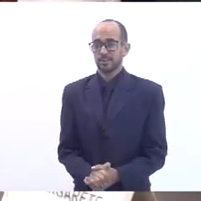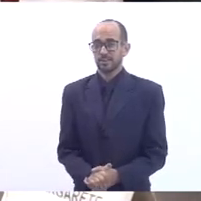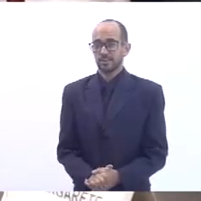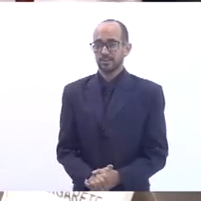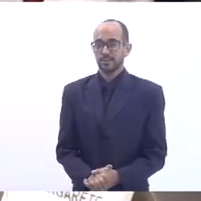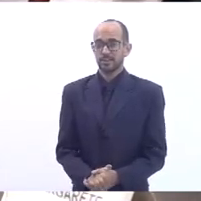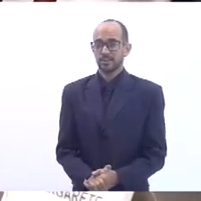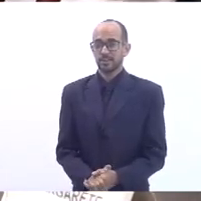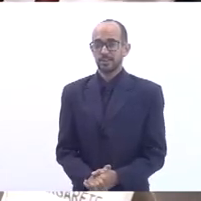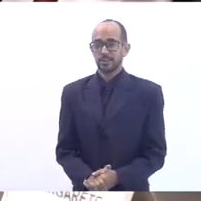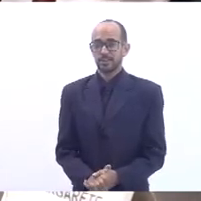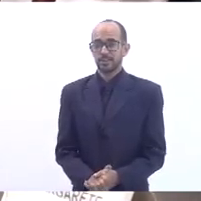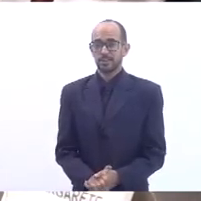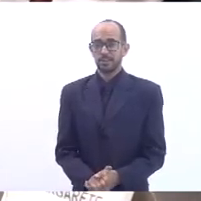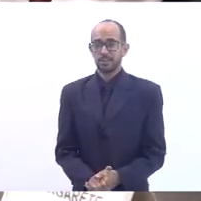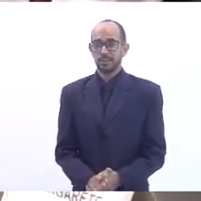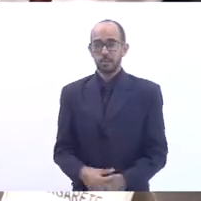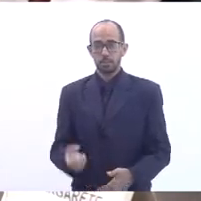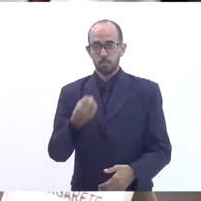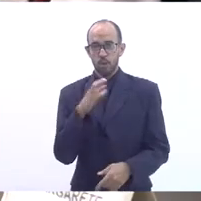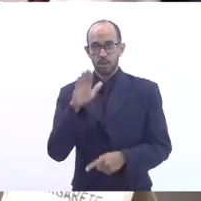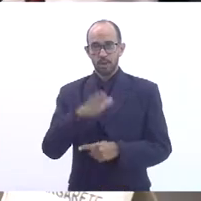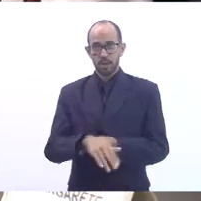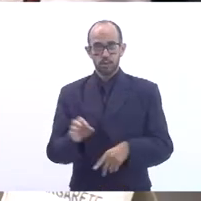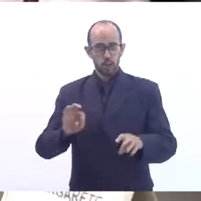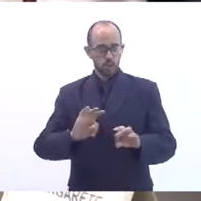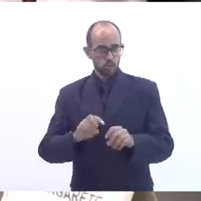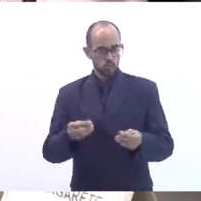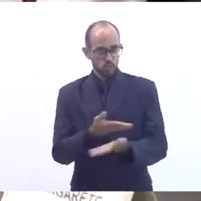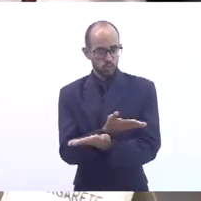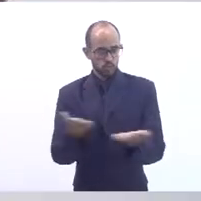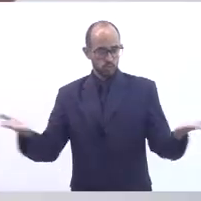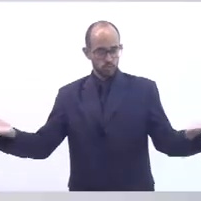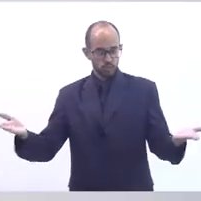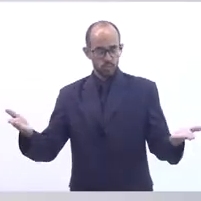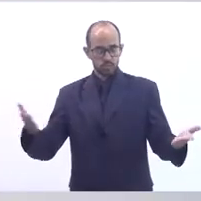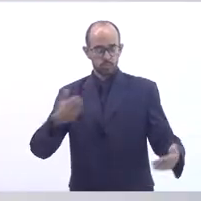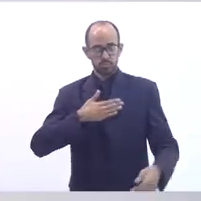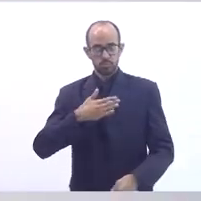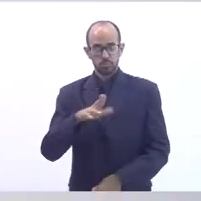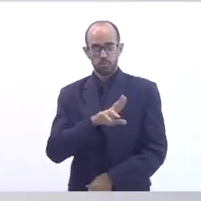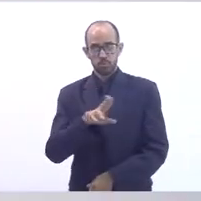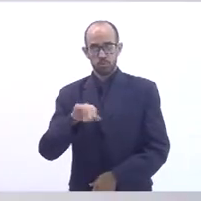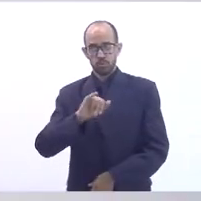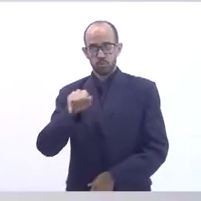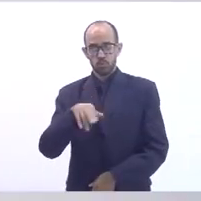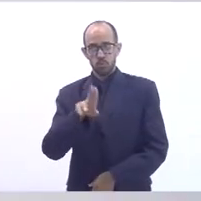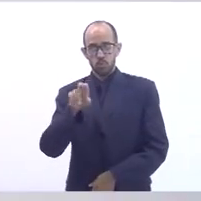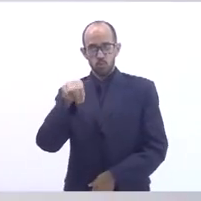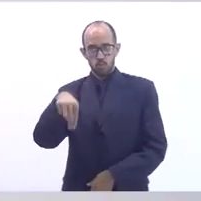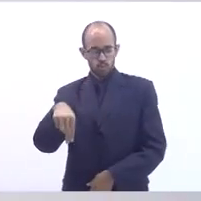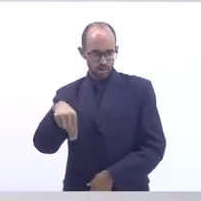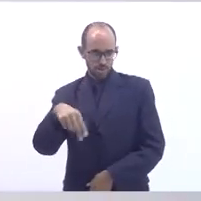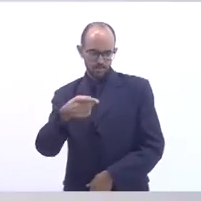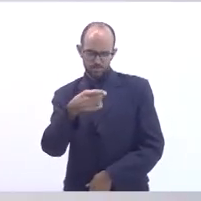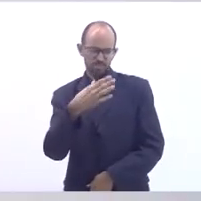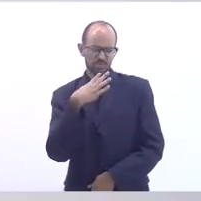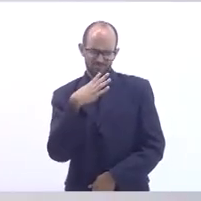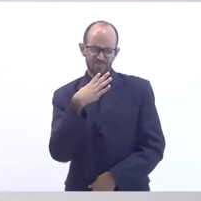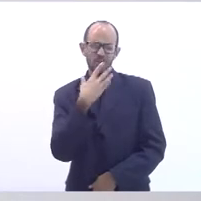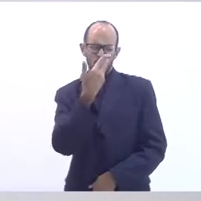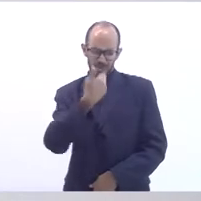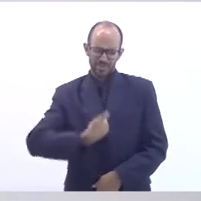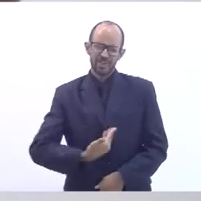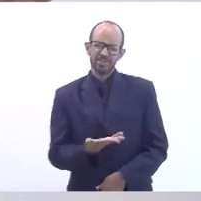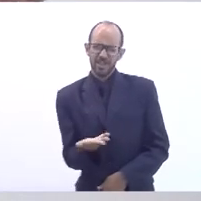Boa tarde a todos atores e atores eu sou Ruan você já me conhece porque a primeira vez que eu tô aqui né Eu Sou